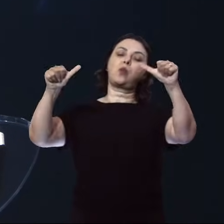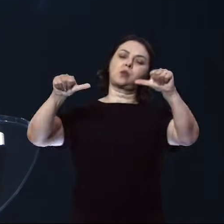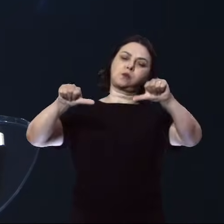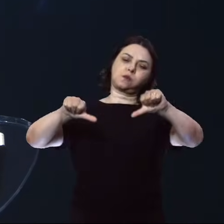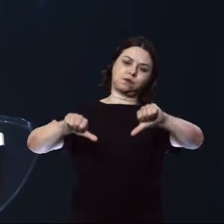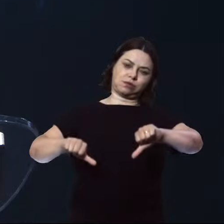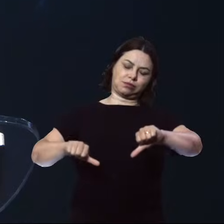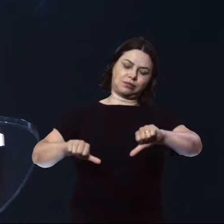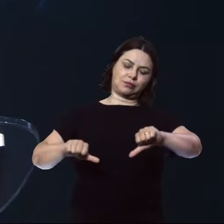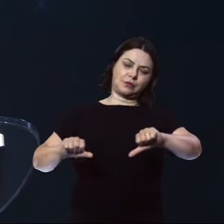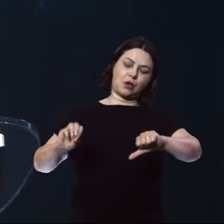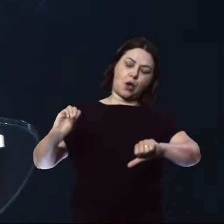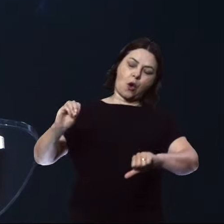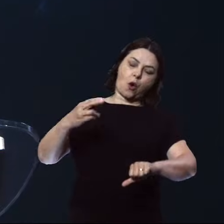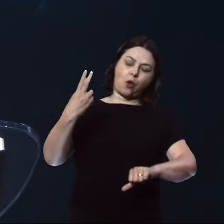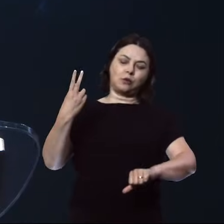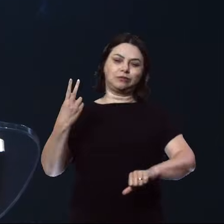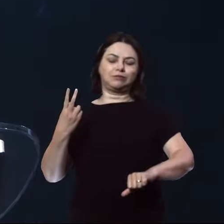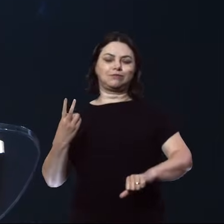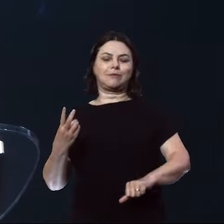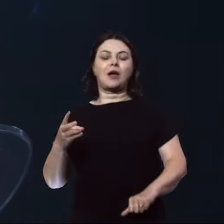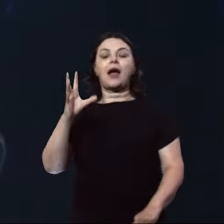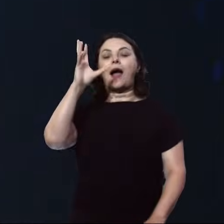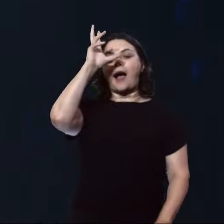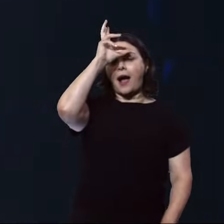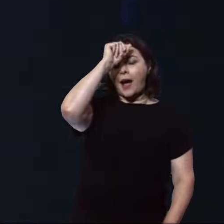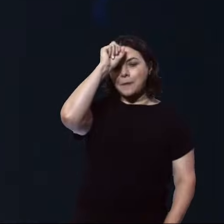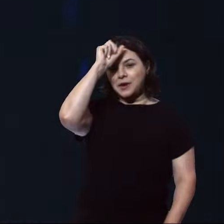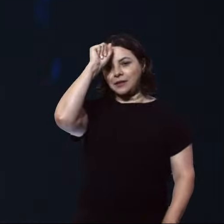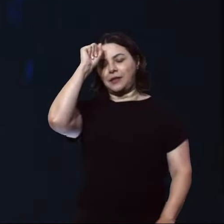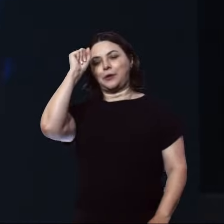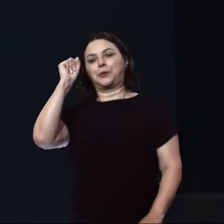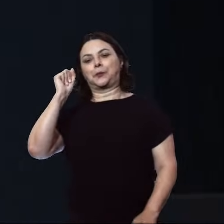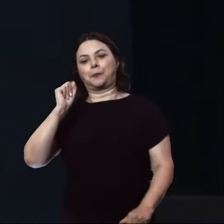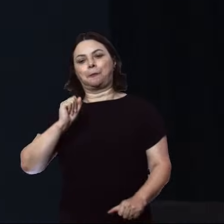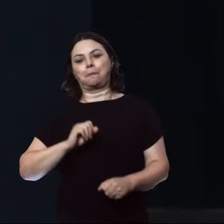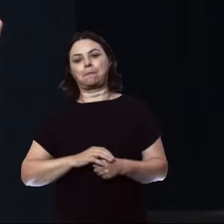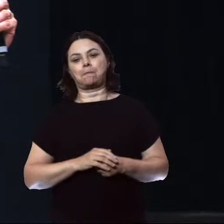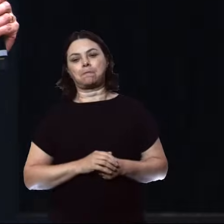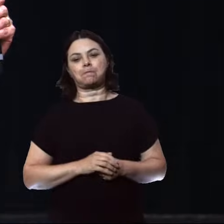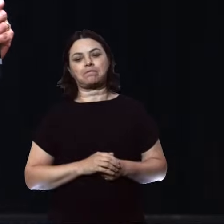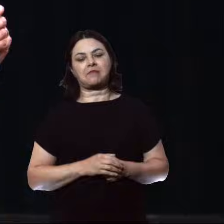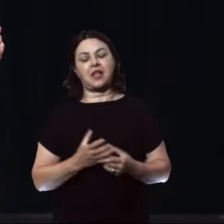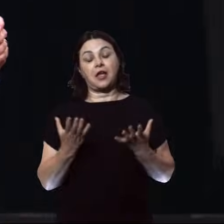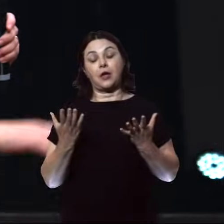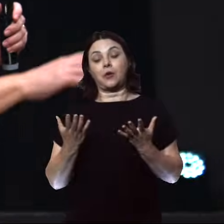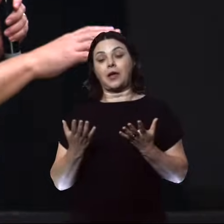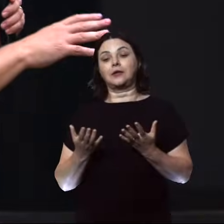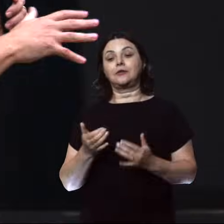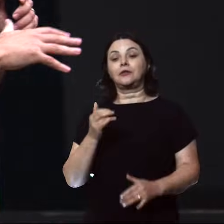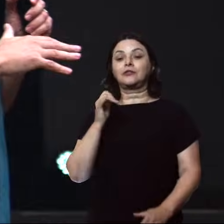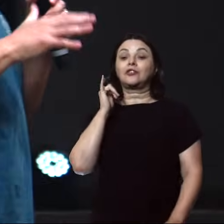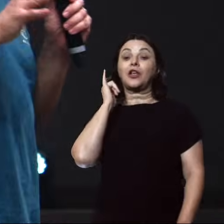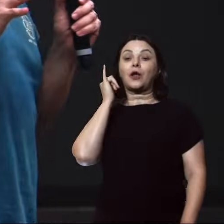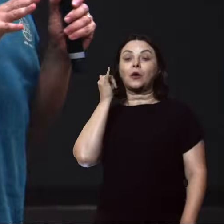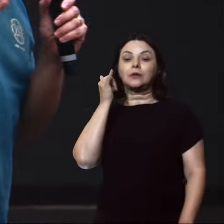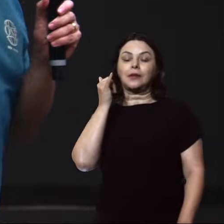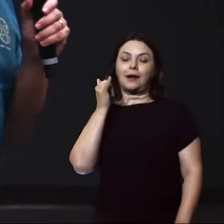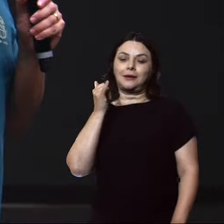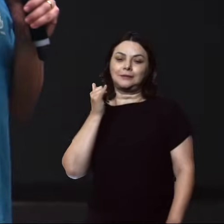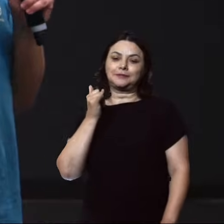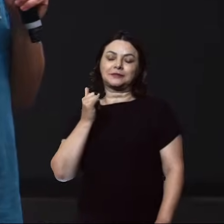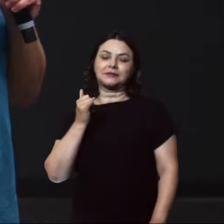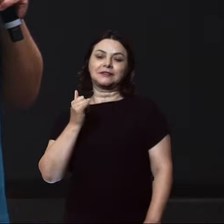será que você aprendeu finalmente a lidar com elas? Quero te contar que a minha passagem de ano foi muito pesada. É uma